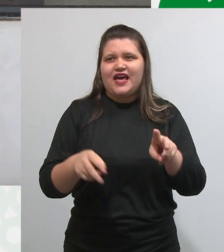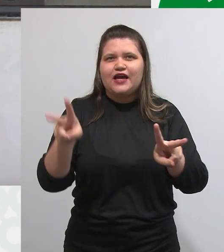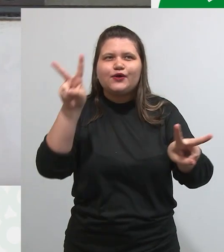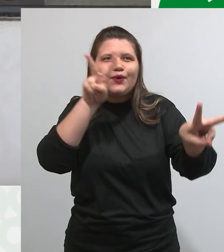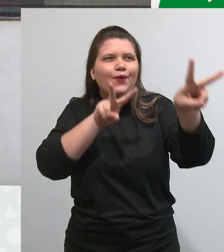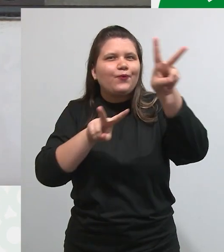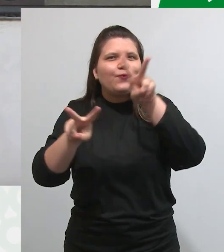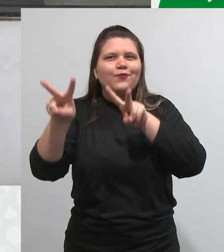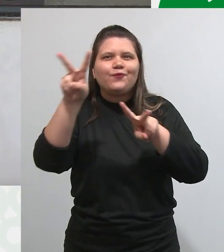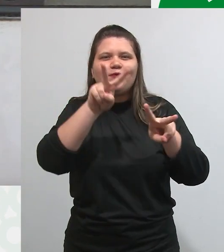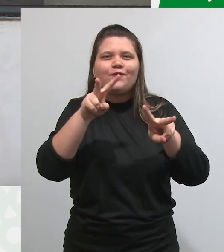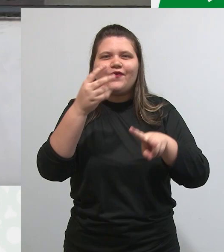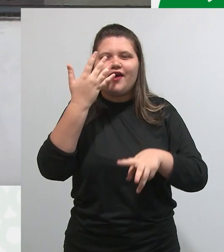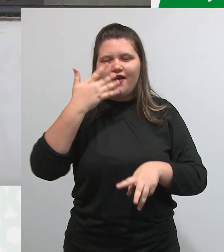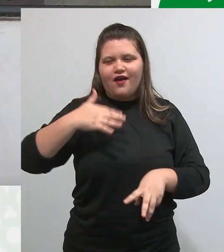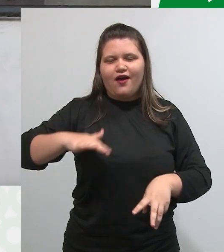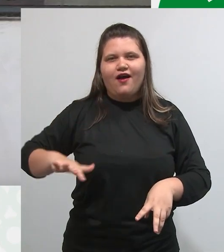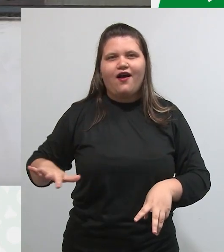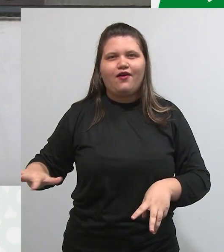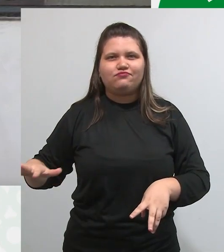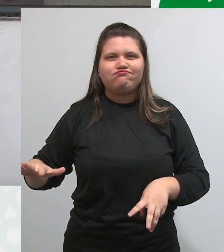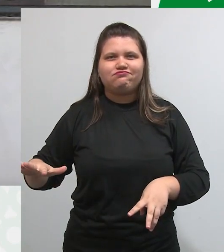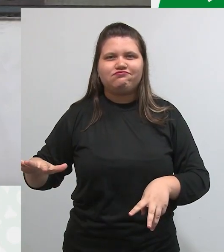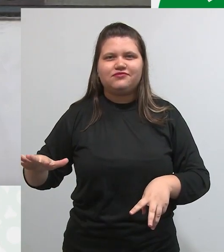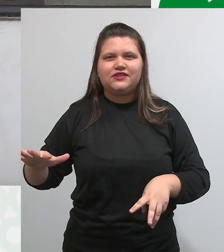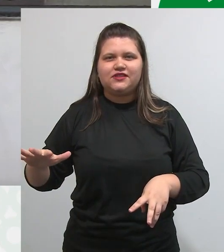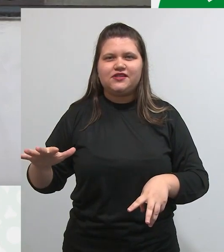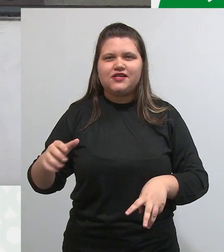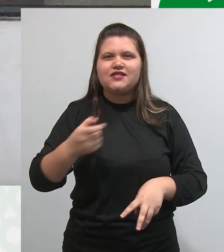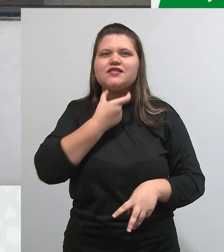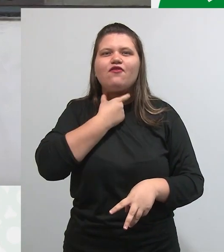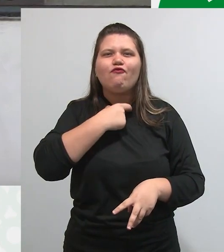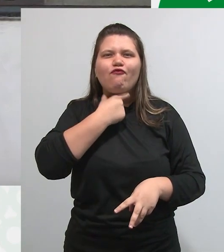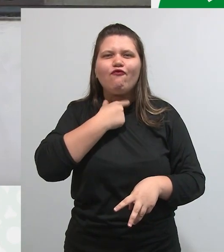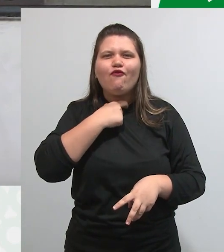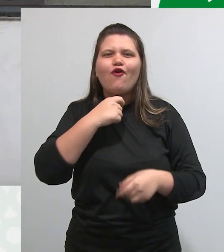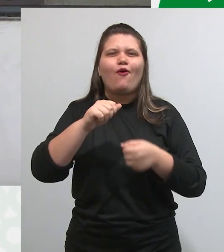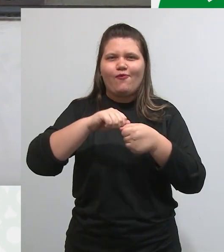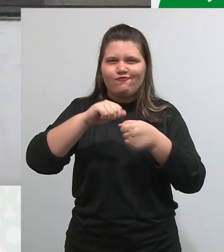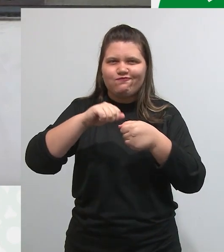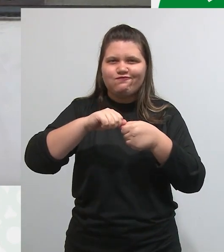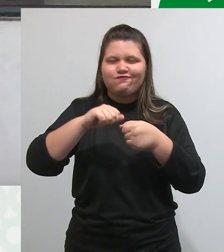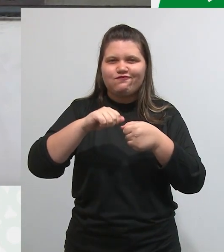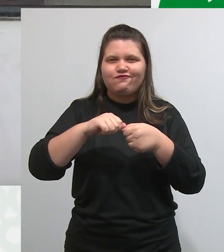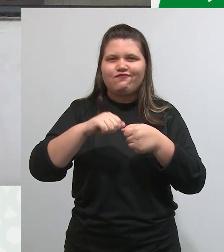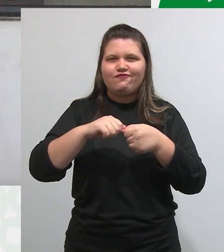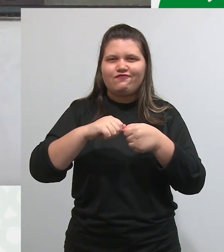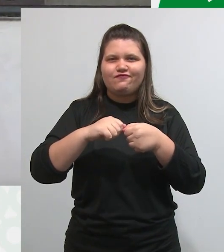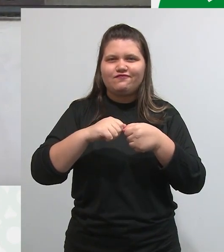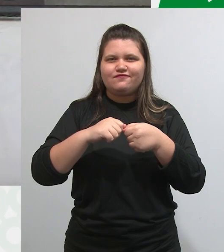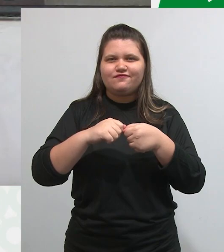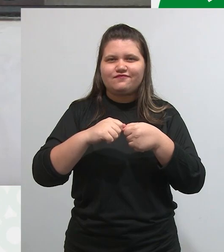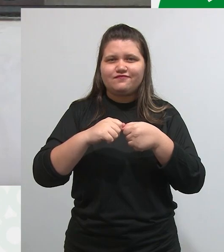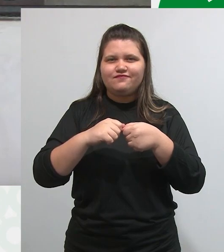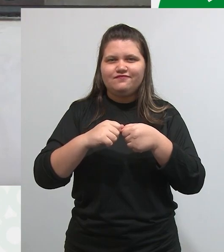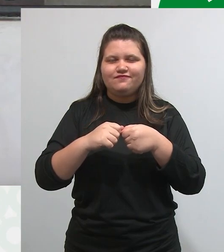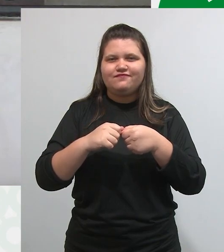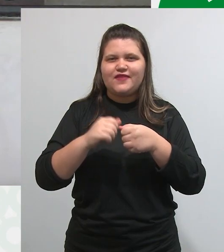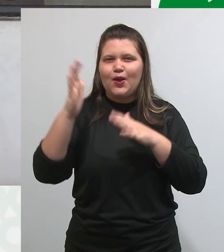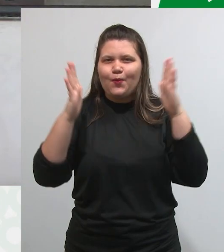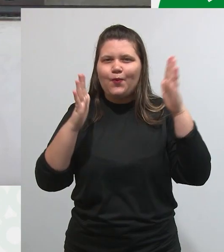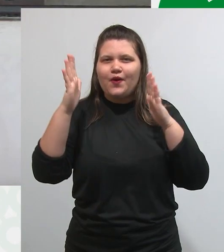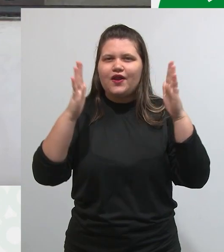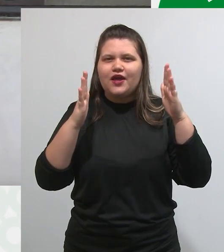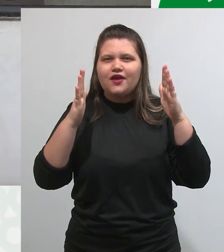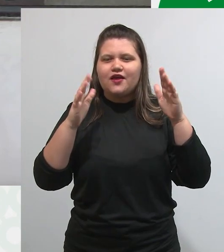surdos, eu comecei a trabalhar com eles, eu fazia fono com eles sem saber que eu estava fazendo fono, mas na época eu fazia, trabalhava com